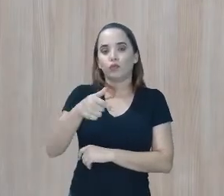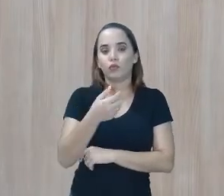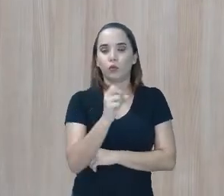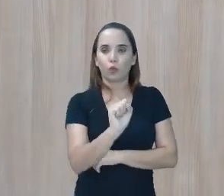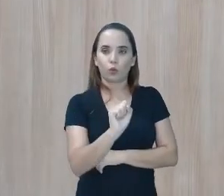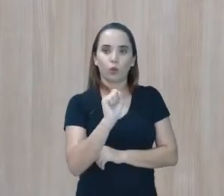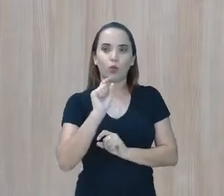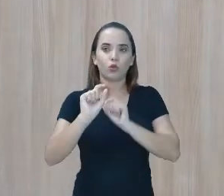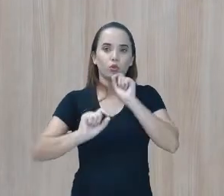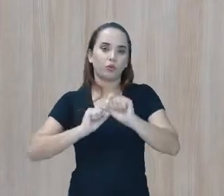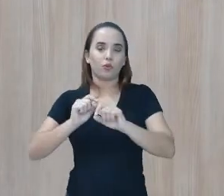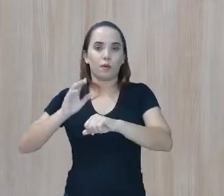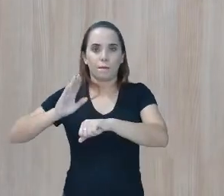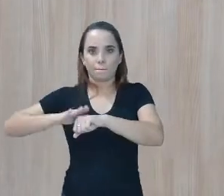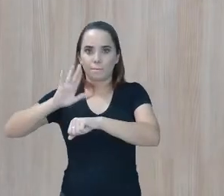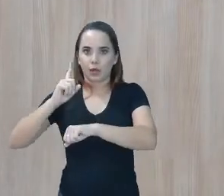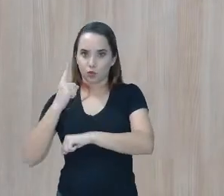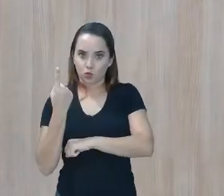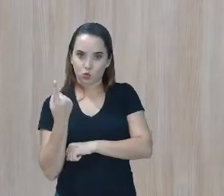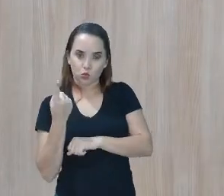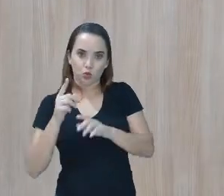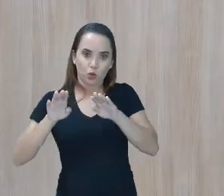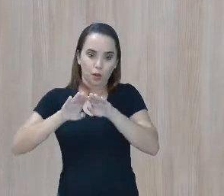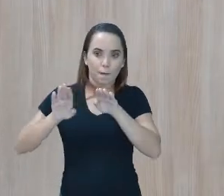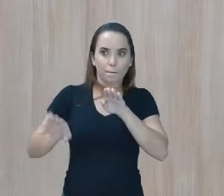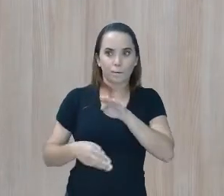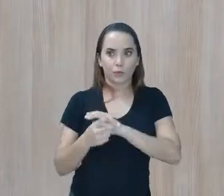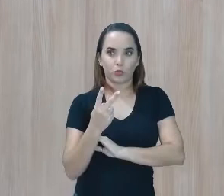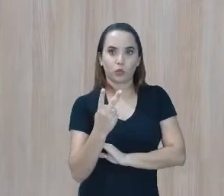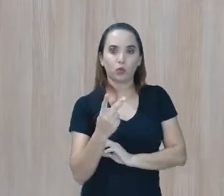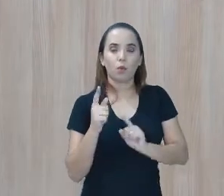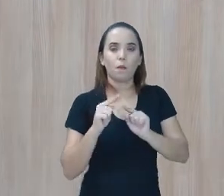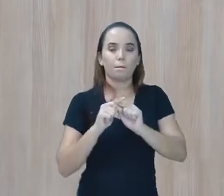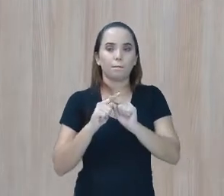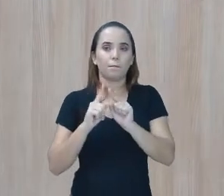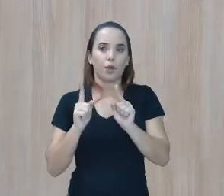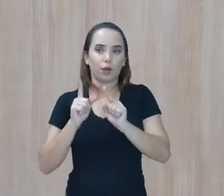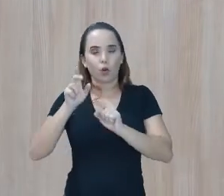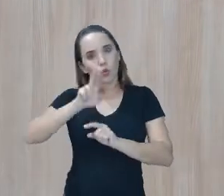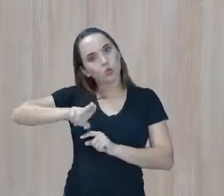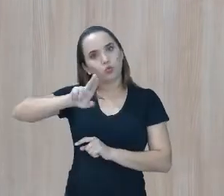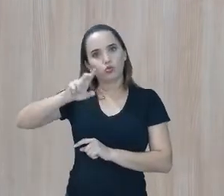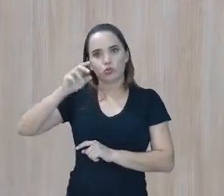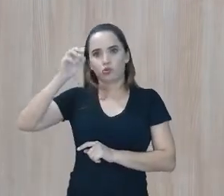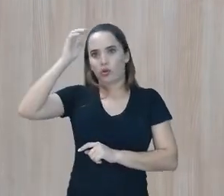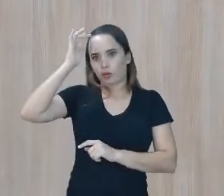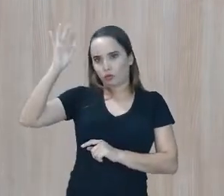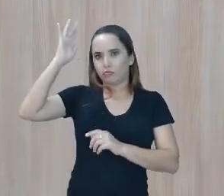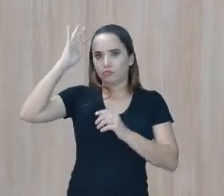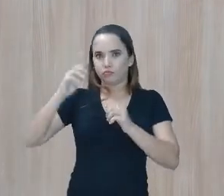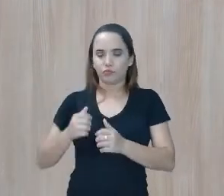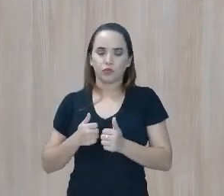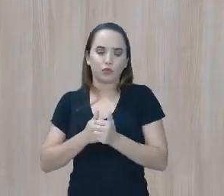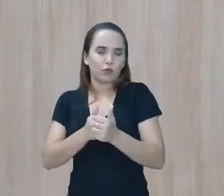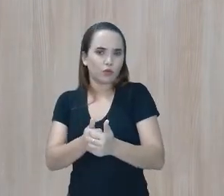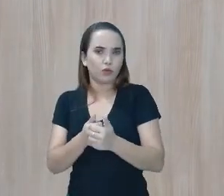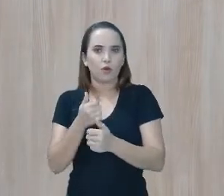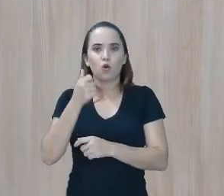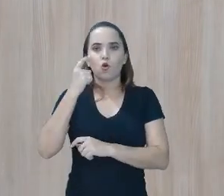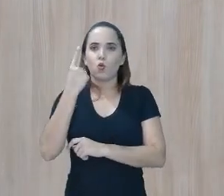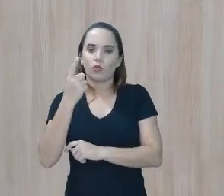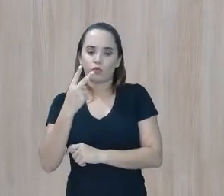é um número que é maior do que 1 e menor do que 2. E usando aquela lógica que eu disse no início da aula,